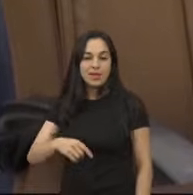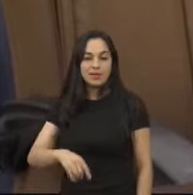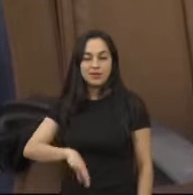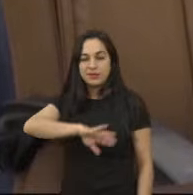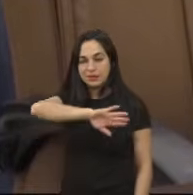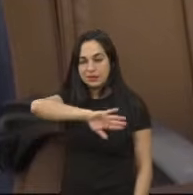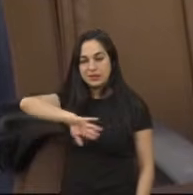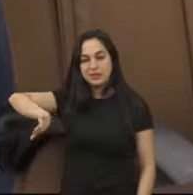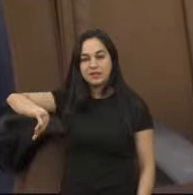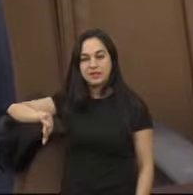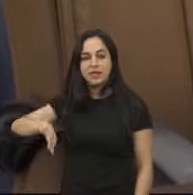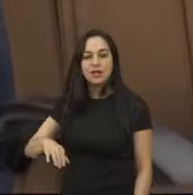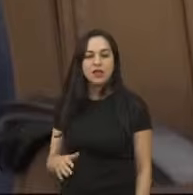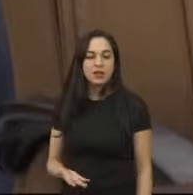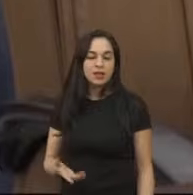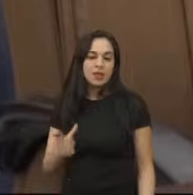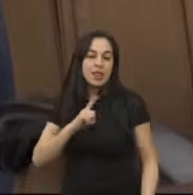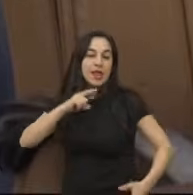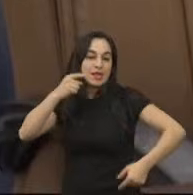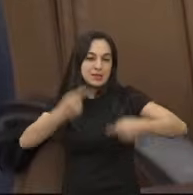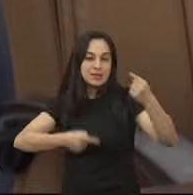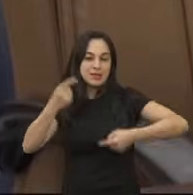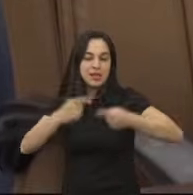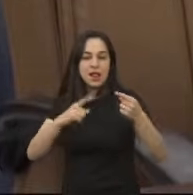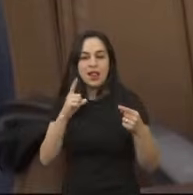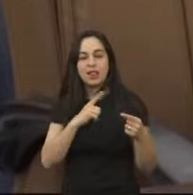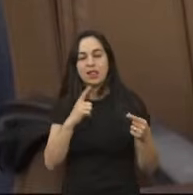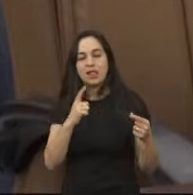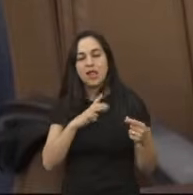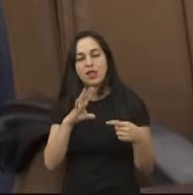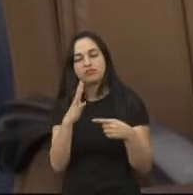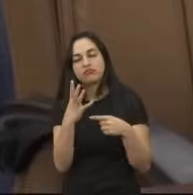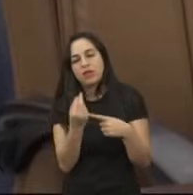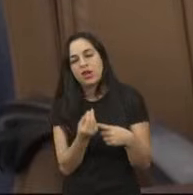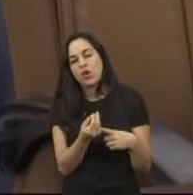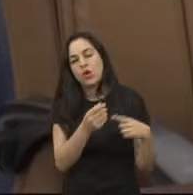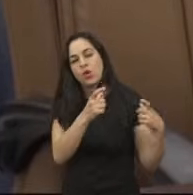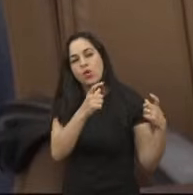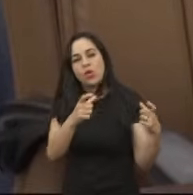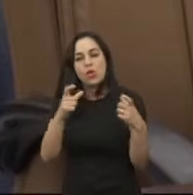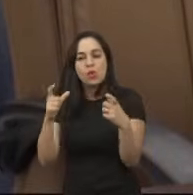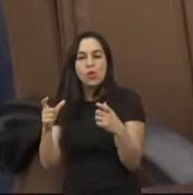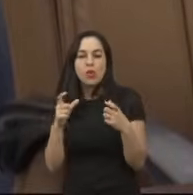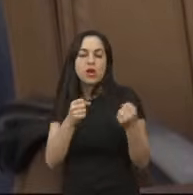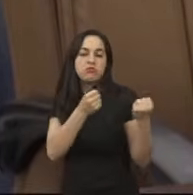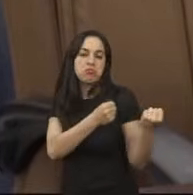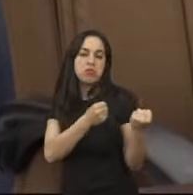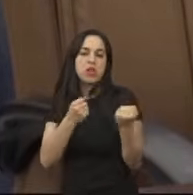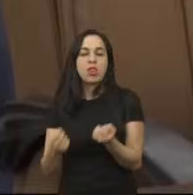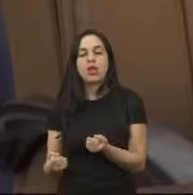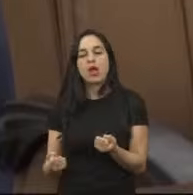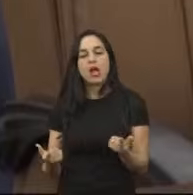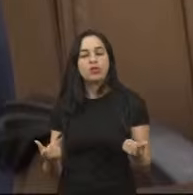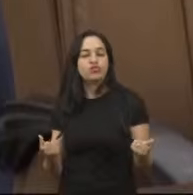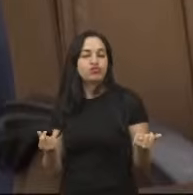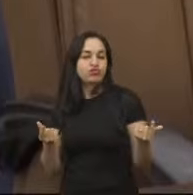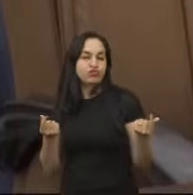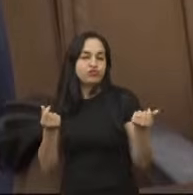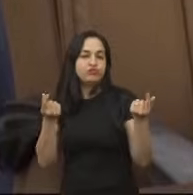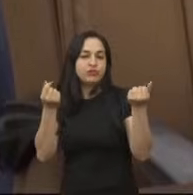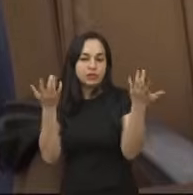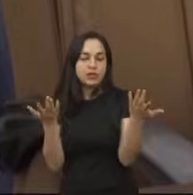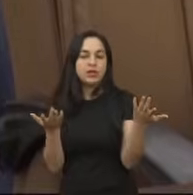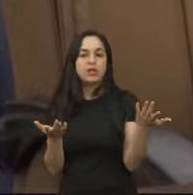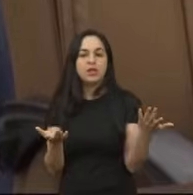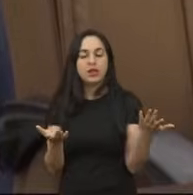artístico que se concentra tanto em galerias, que se concentra em espaços de poder, de riqueza, e que ainda